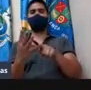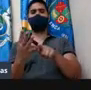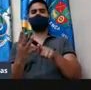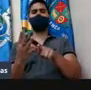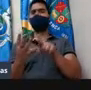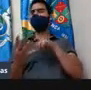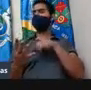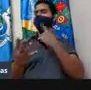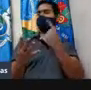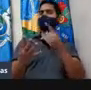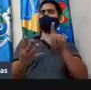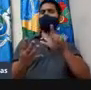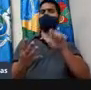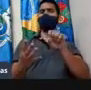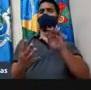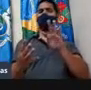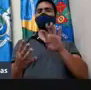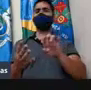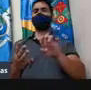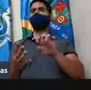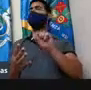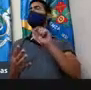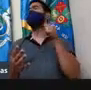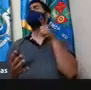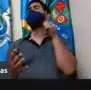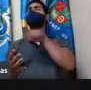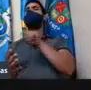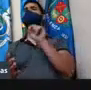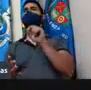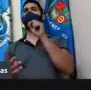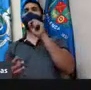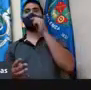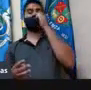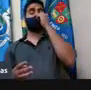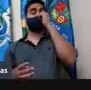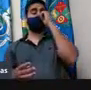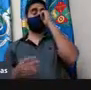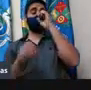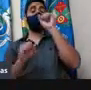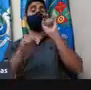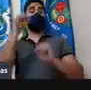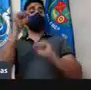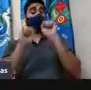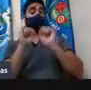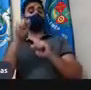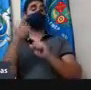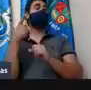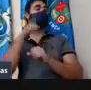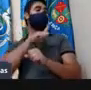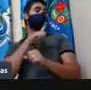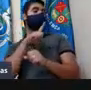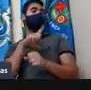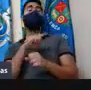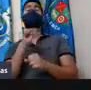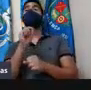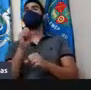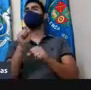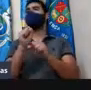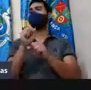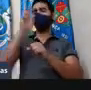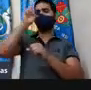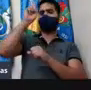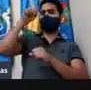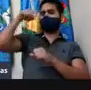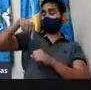num lote. E aí, Paulo, o que vai acontecer? A firma que ganhar esse lote, ela não só vai coordenar aqui,